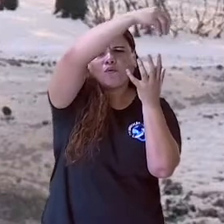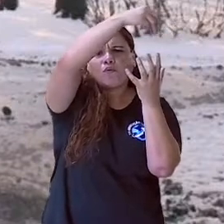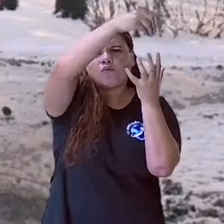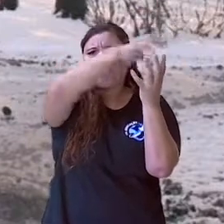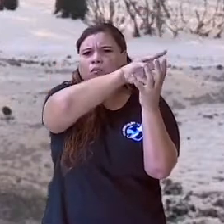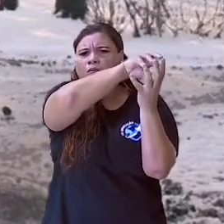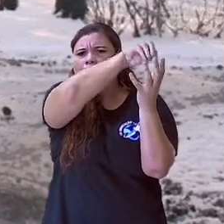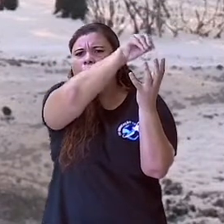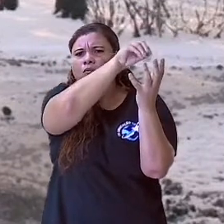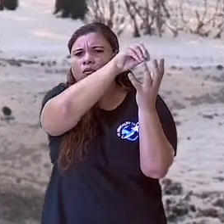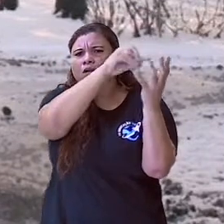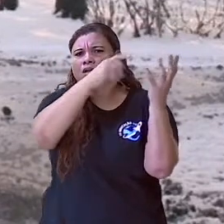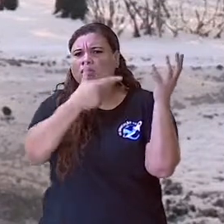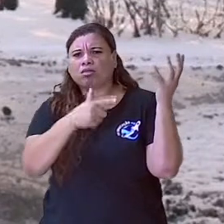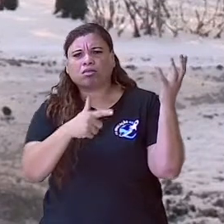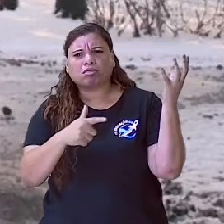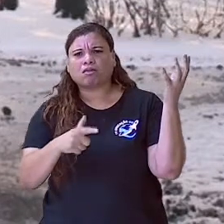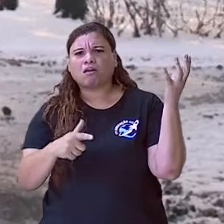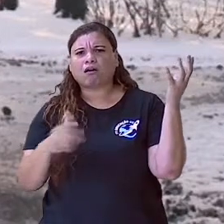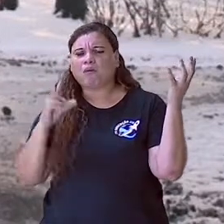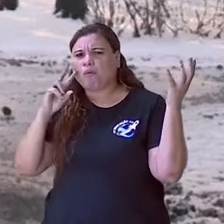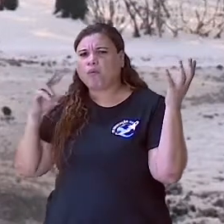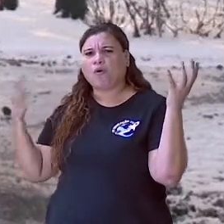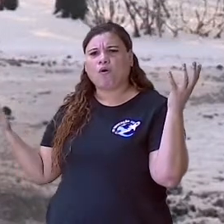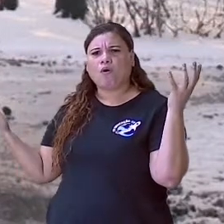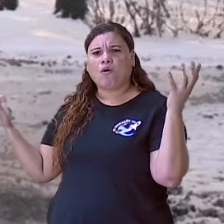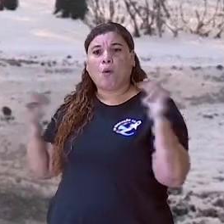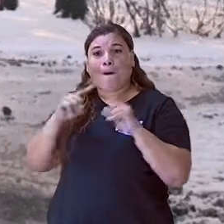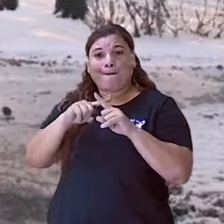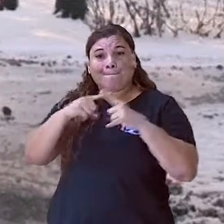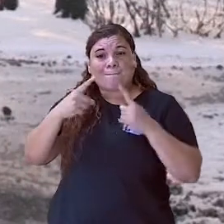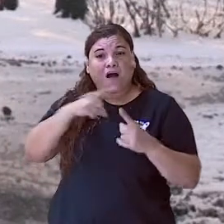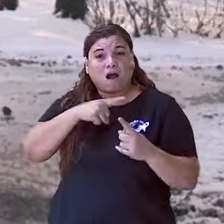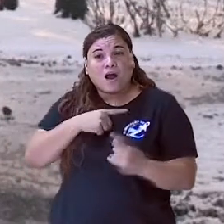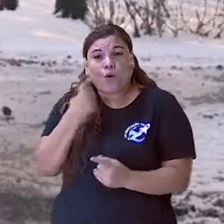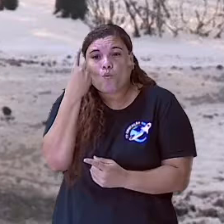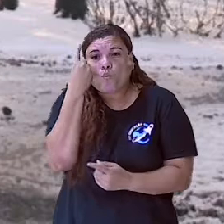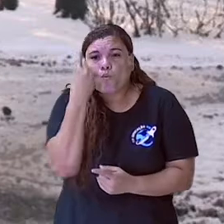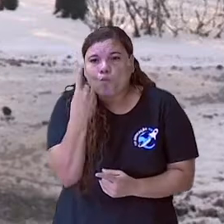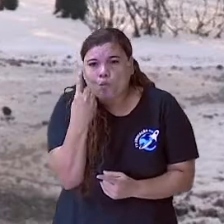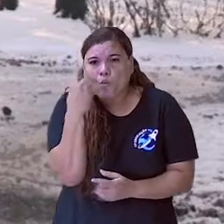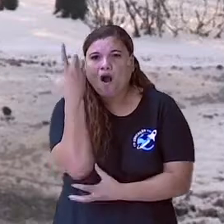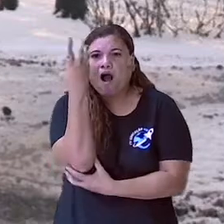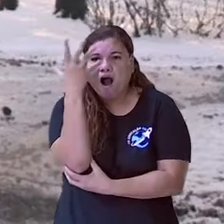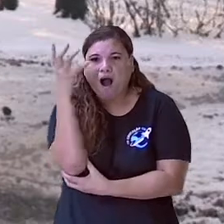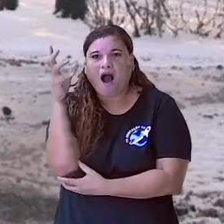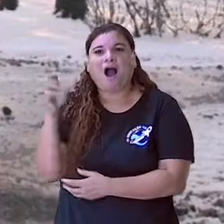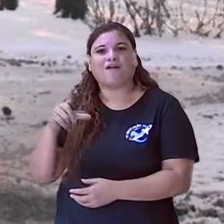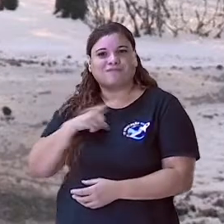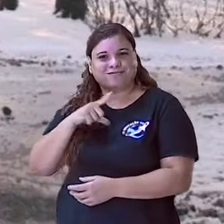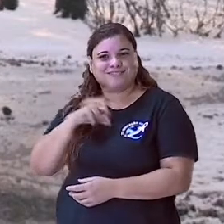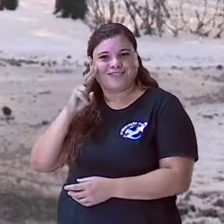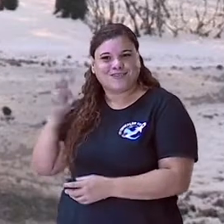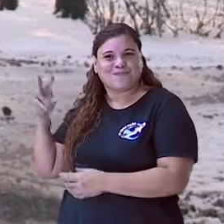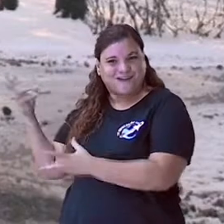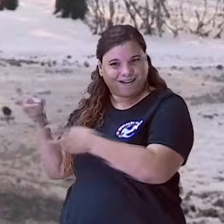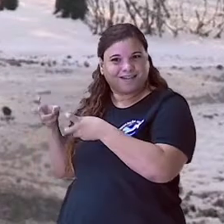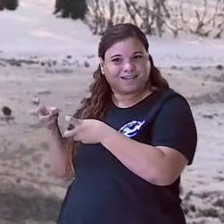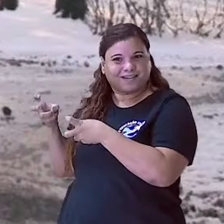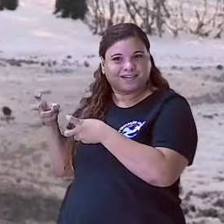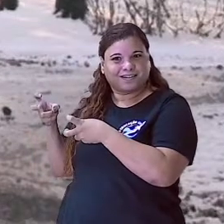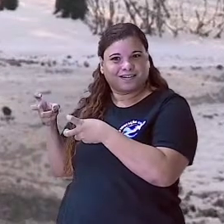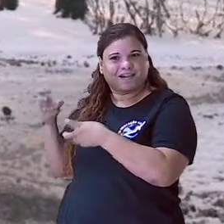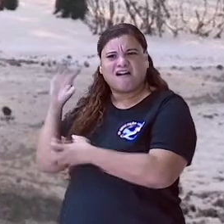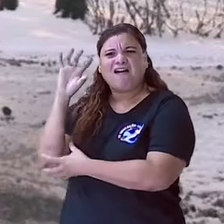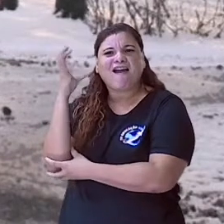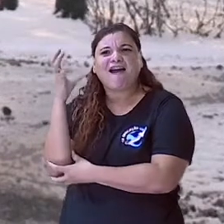pinheiro. Apesar de estar no inverno, ele não perdeu as suas folhas. Observaram aí o que a gente falou?